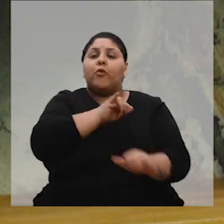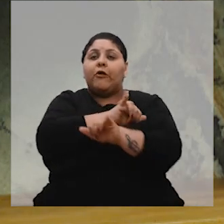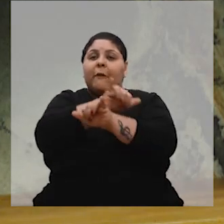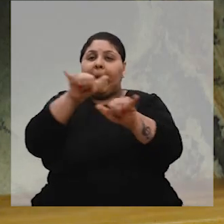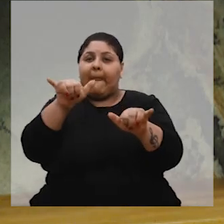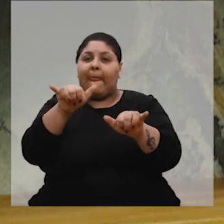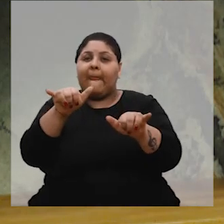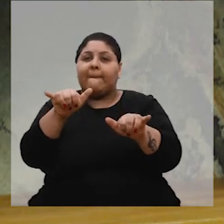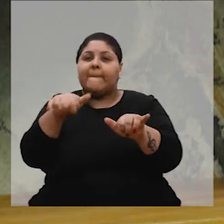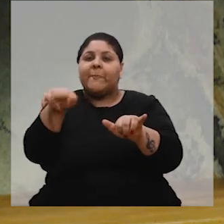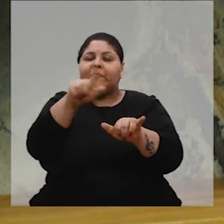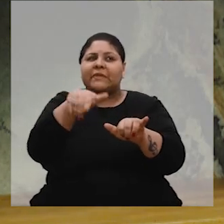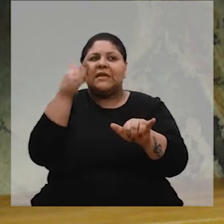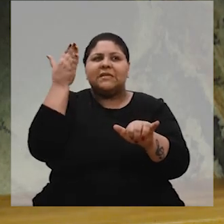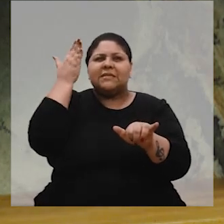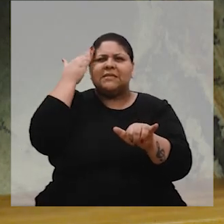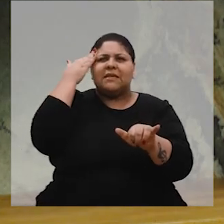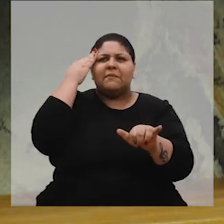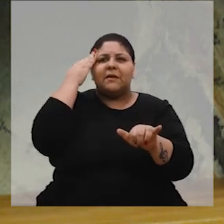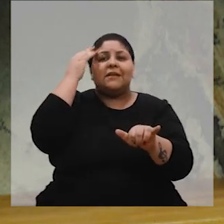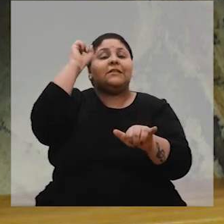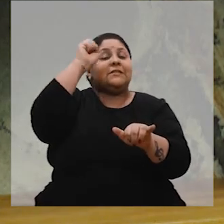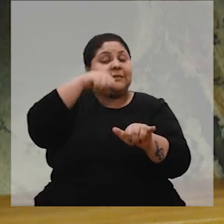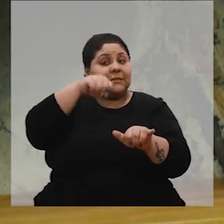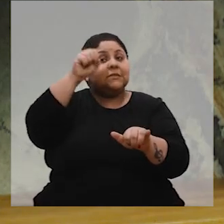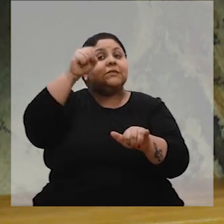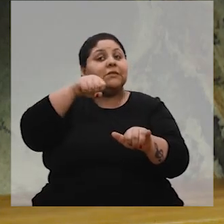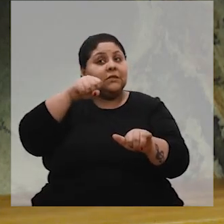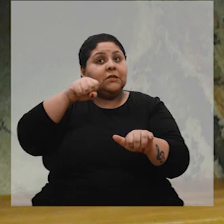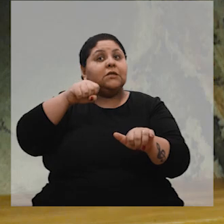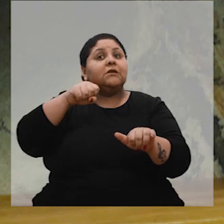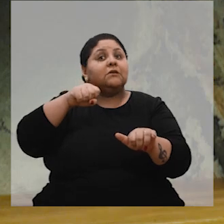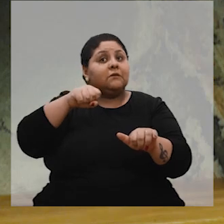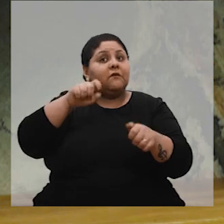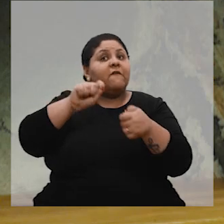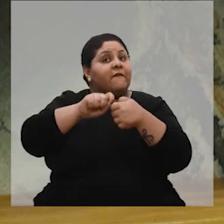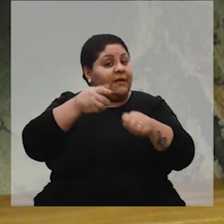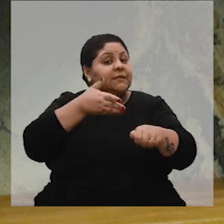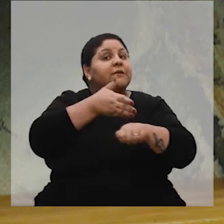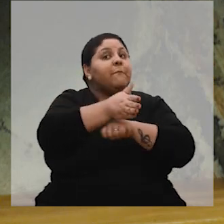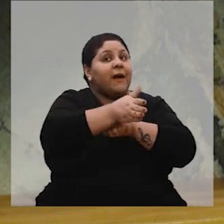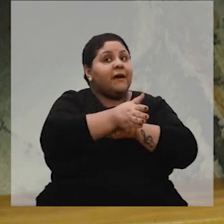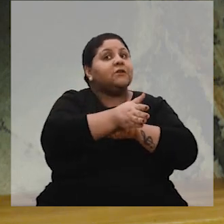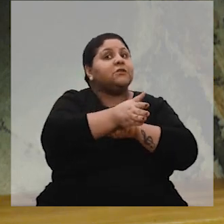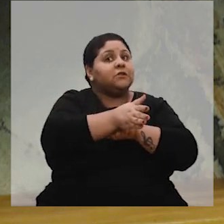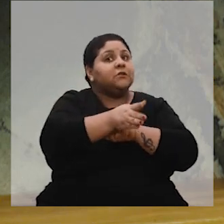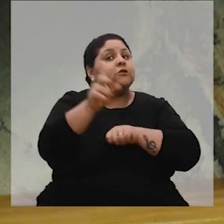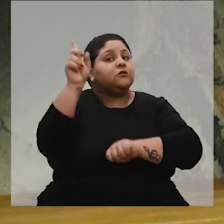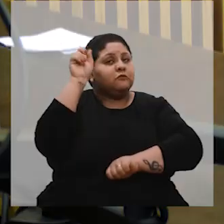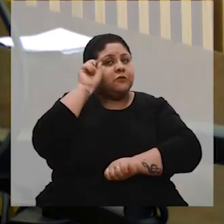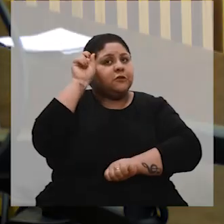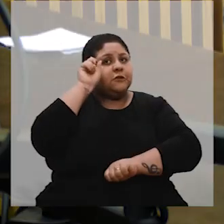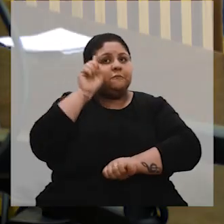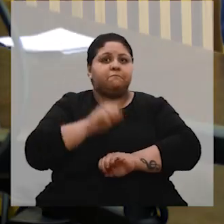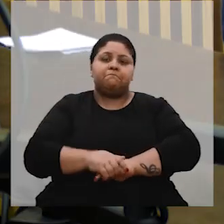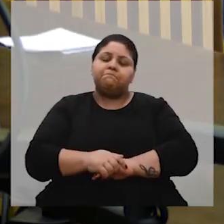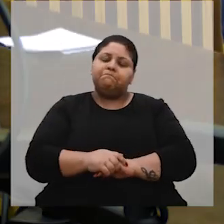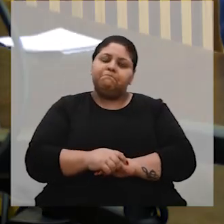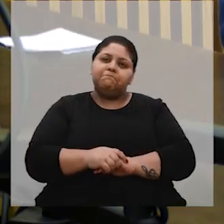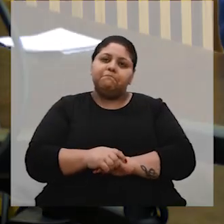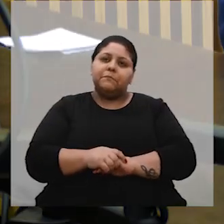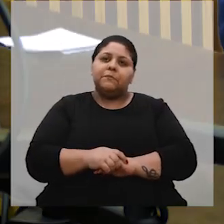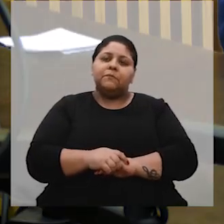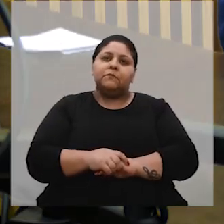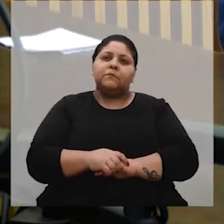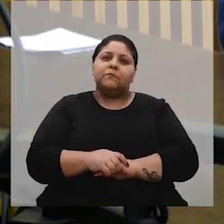para a gente ter uma noção que, sim, elas estão circulando por aí todos os dias? Então, a hepatite,